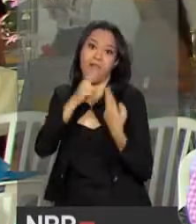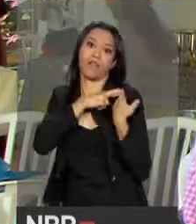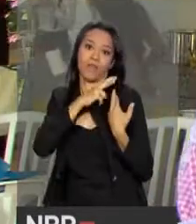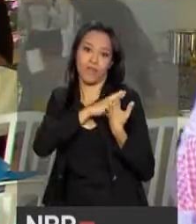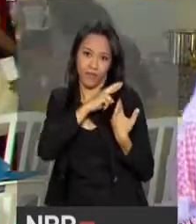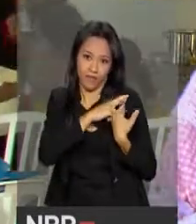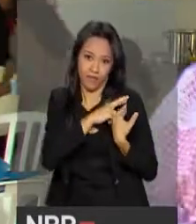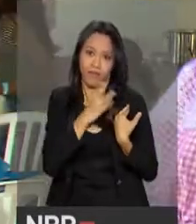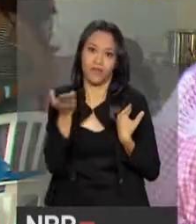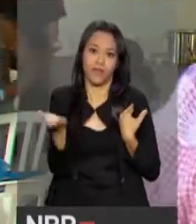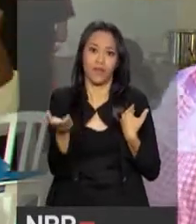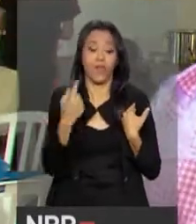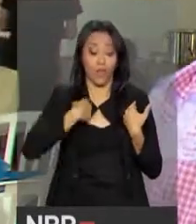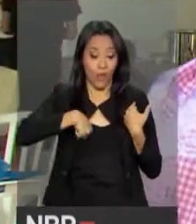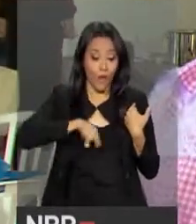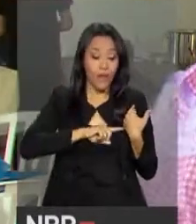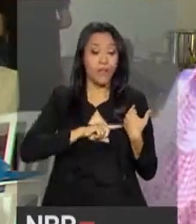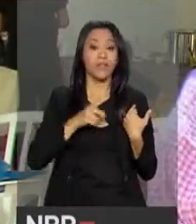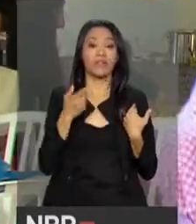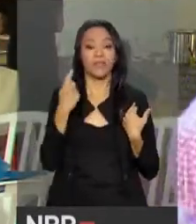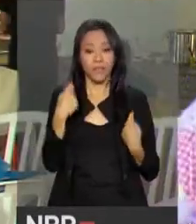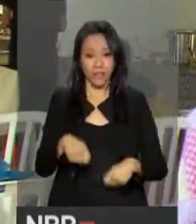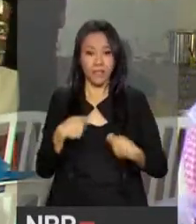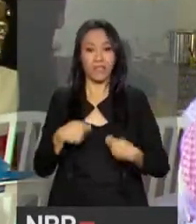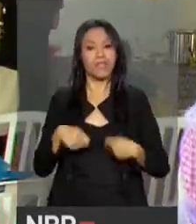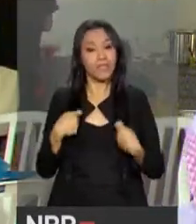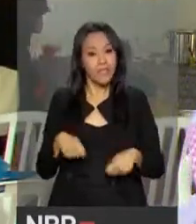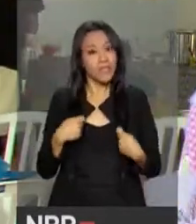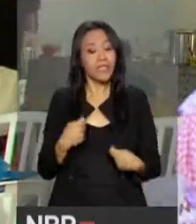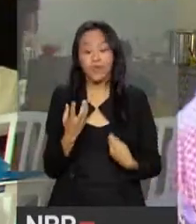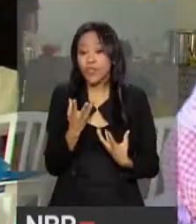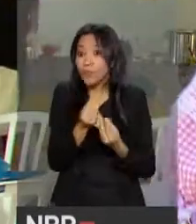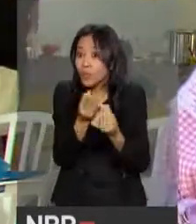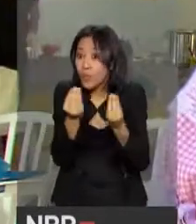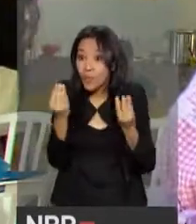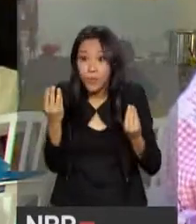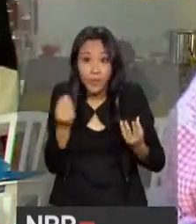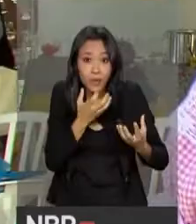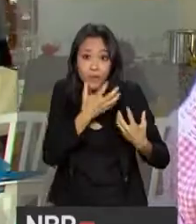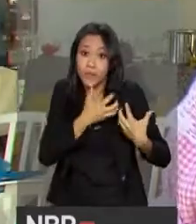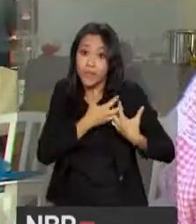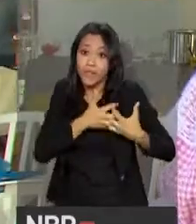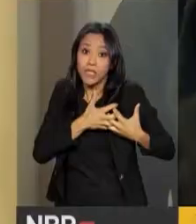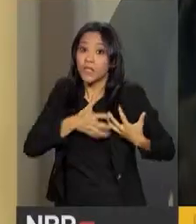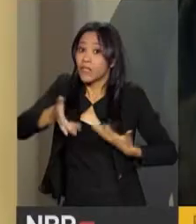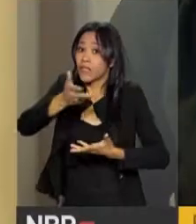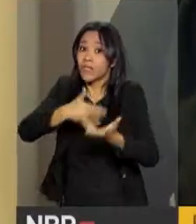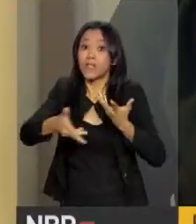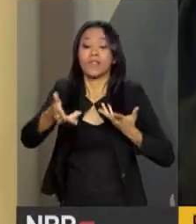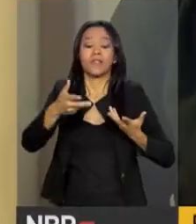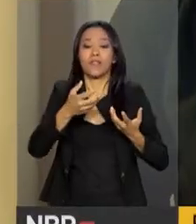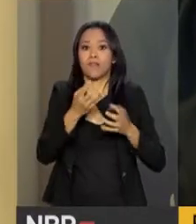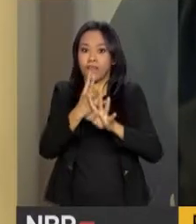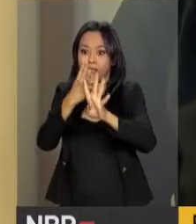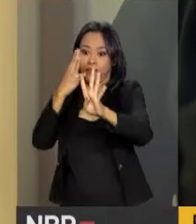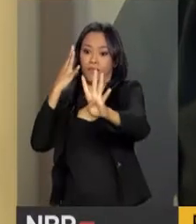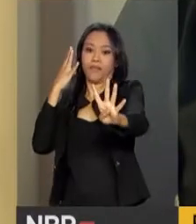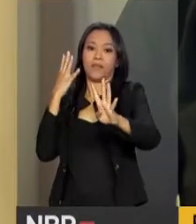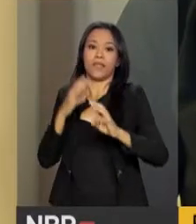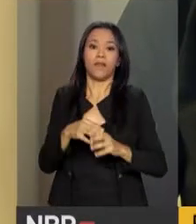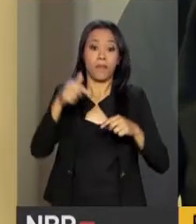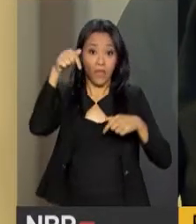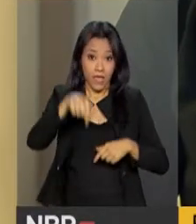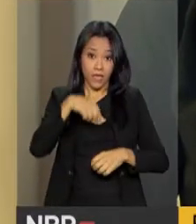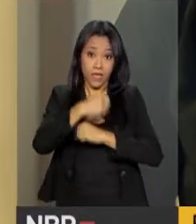isso nós atualmente estamos precisando de muitos transplantes militar enorme só no primeiro trimestre deste ano